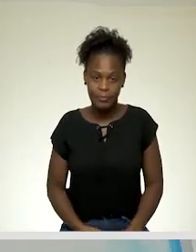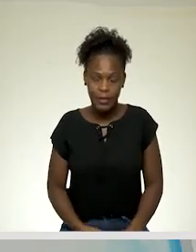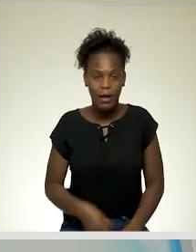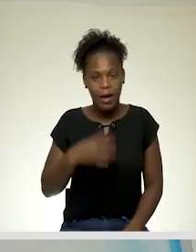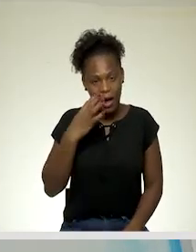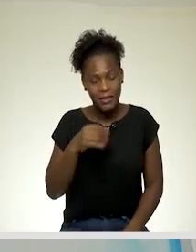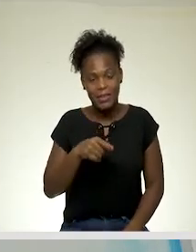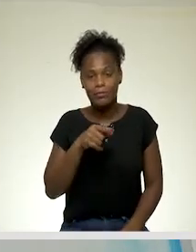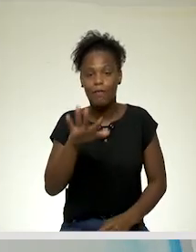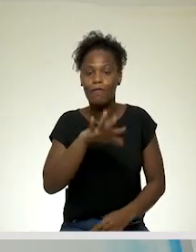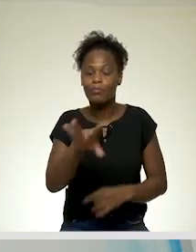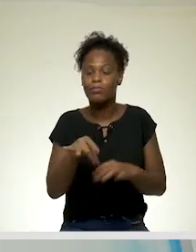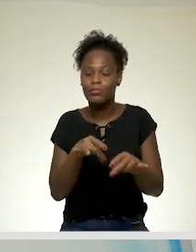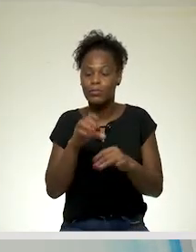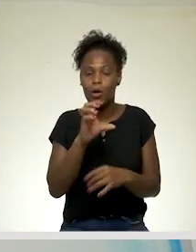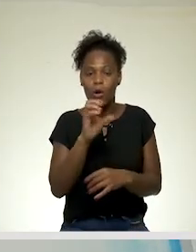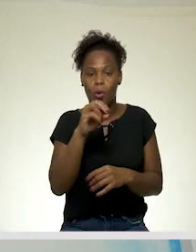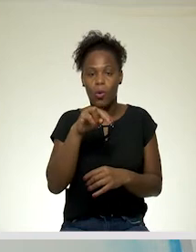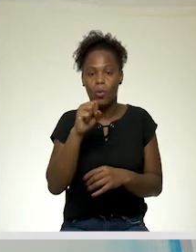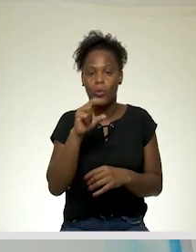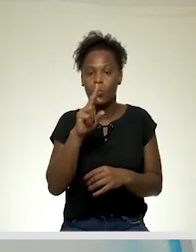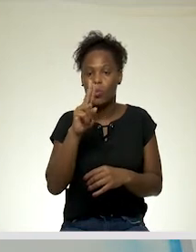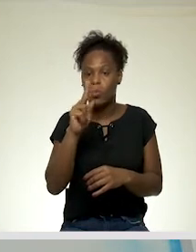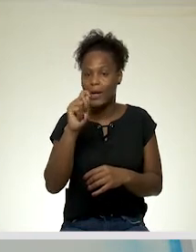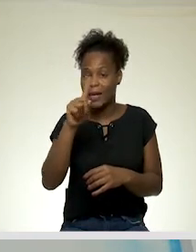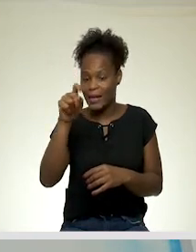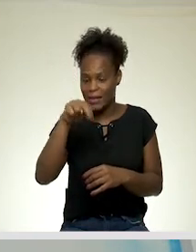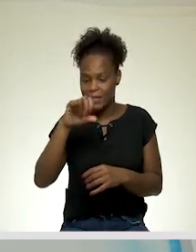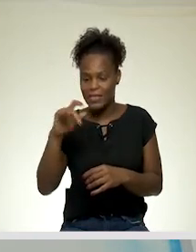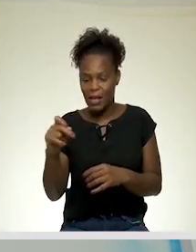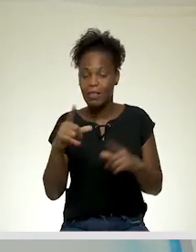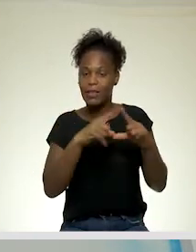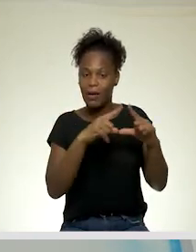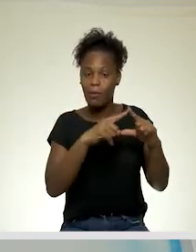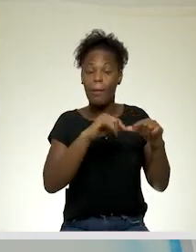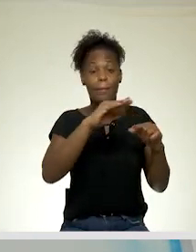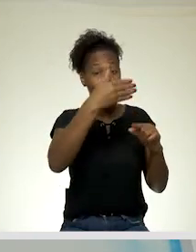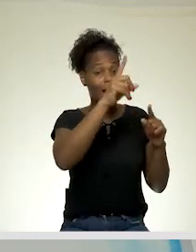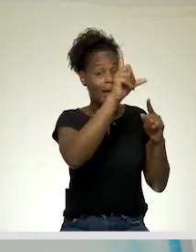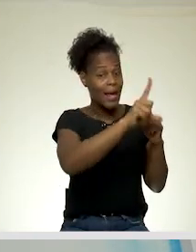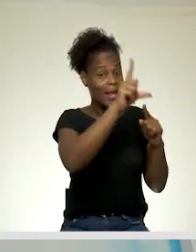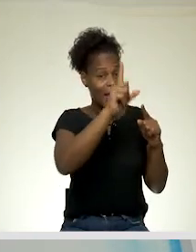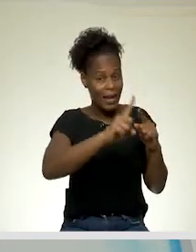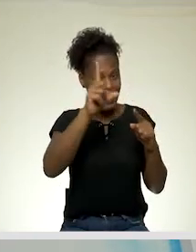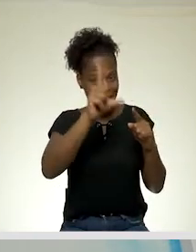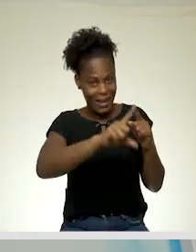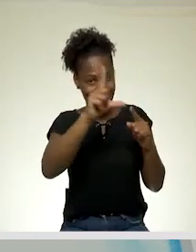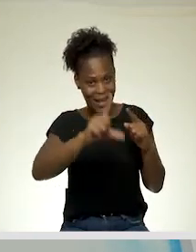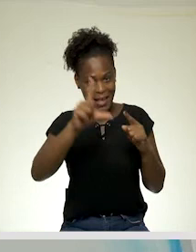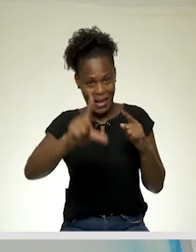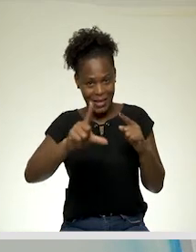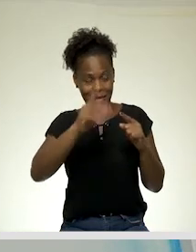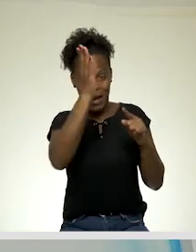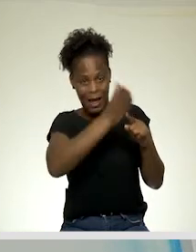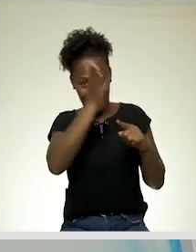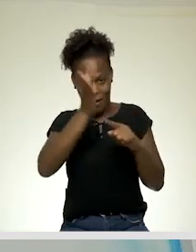Assim foram os critérios de congruência de triângulo. Primeiro critério, L, L, L, lado, lado, lado.